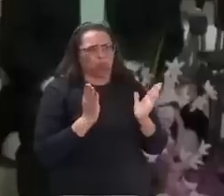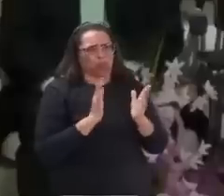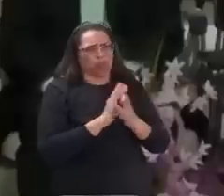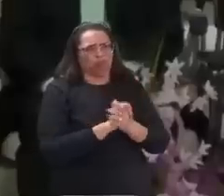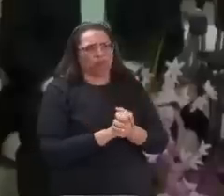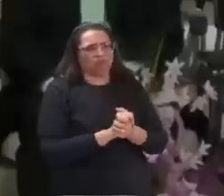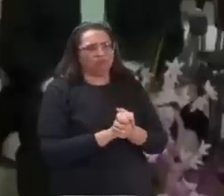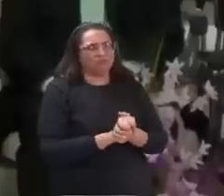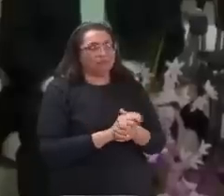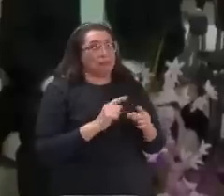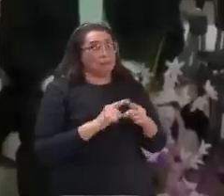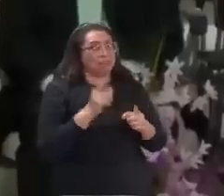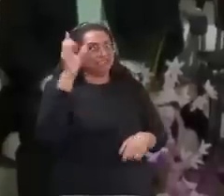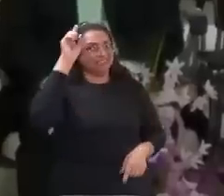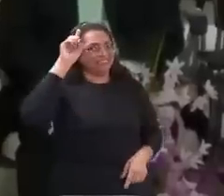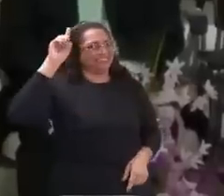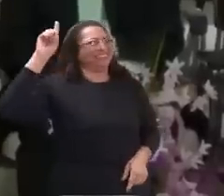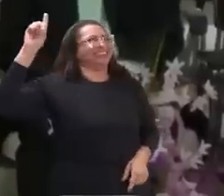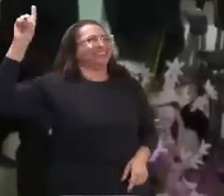aí Deus vem.